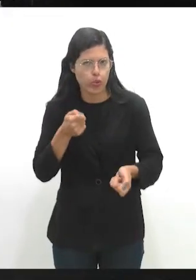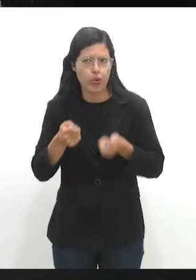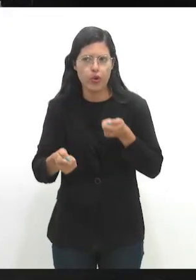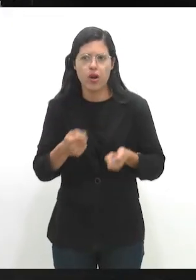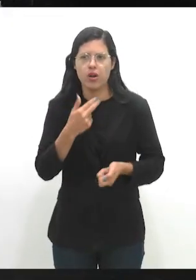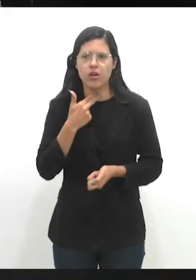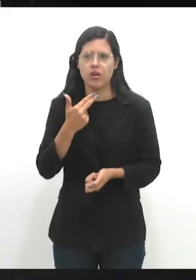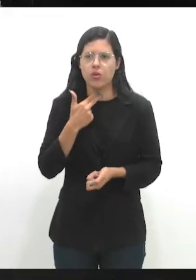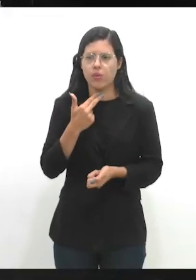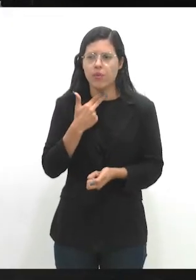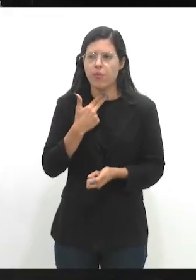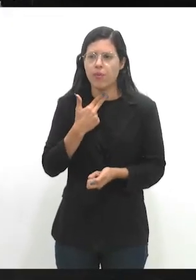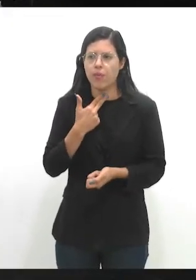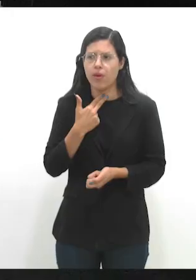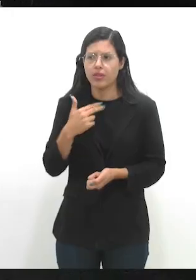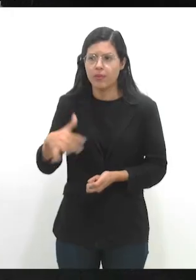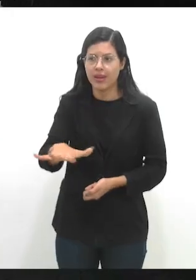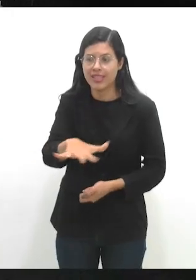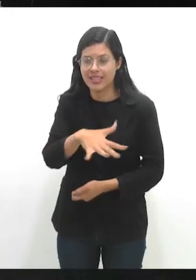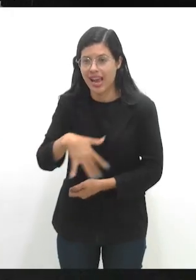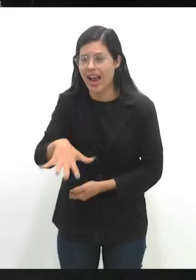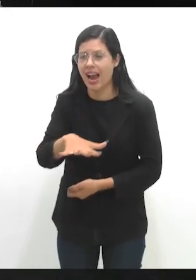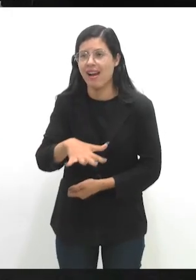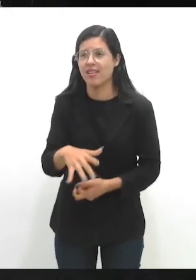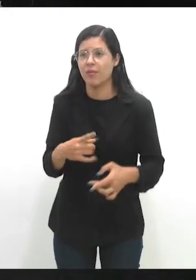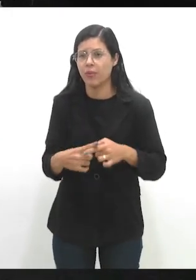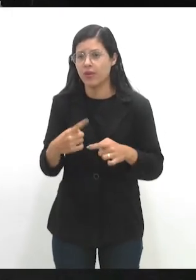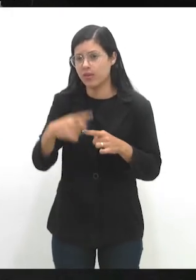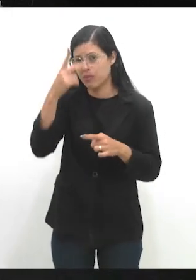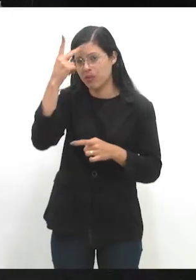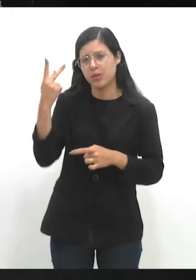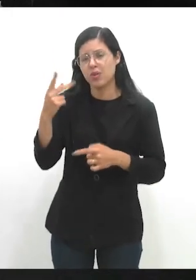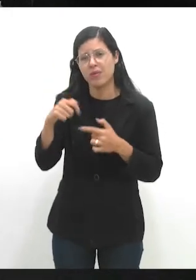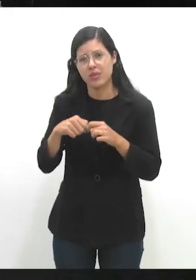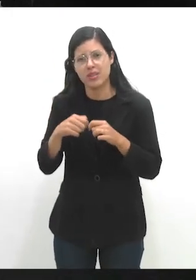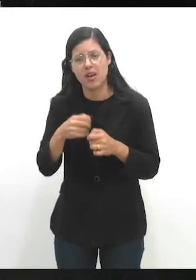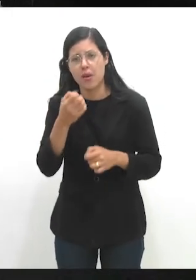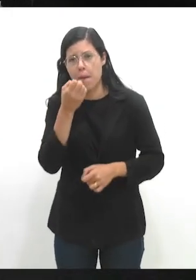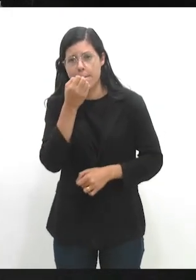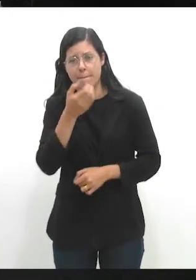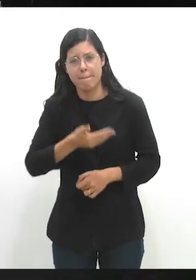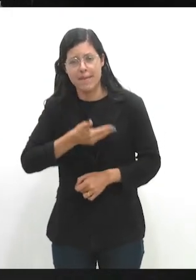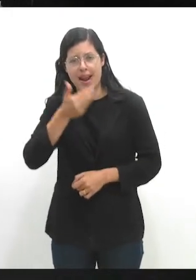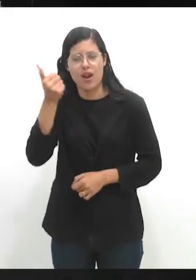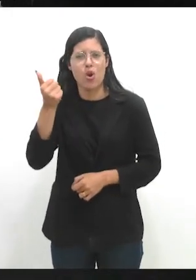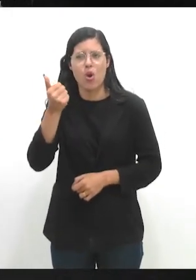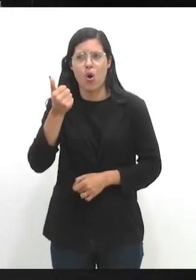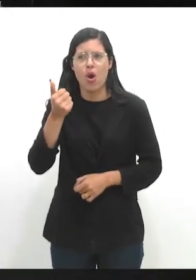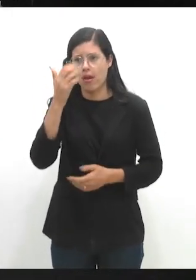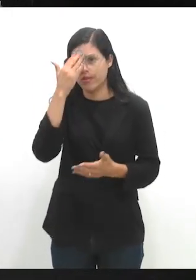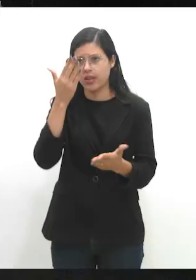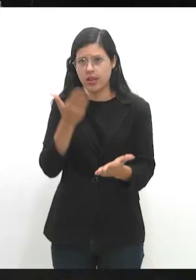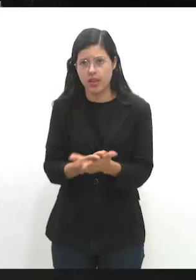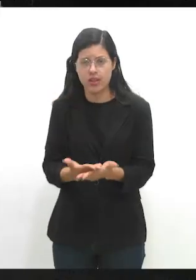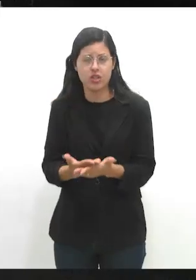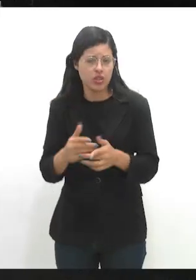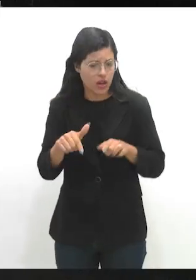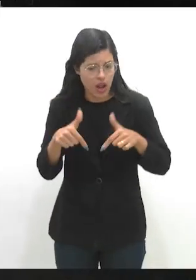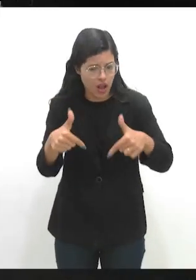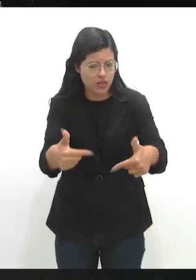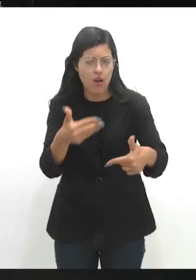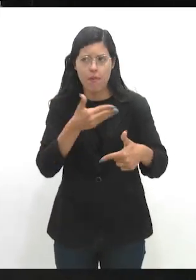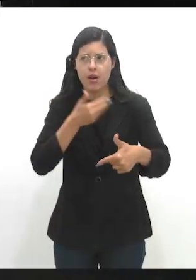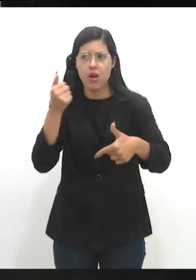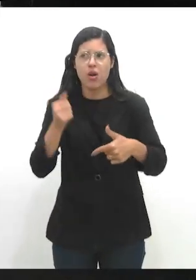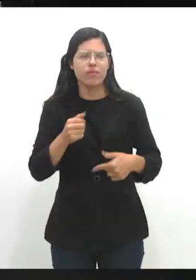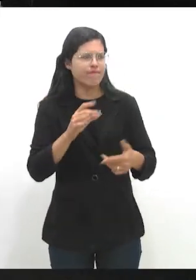não deixar cair para esse lado, porque as pessoas deram o melhor de si, elas acreditam que aquilo é o melhor. É verdade. Elas estão ali.